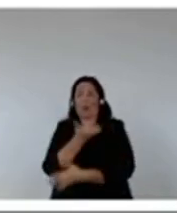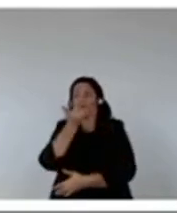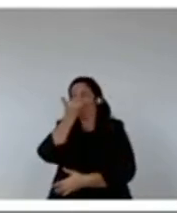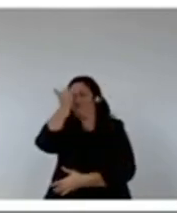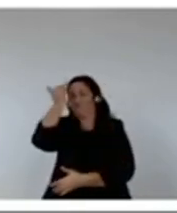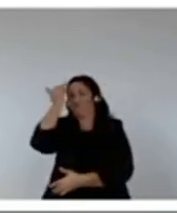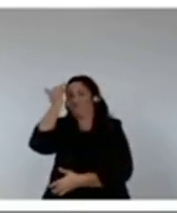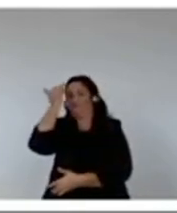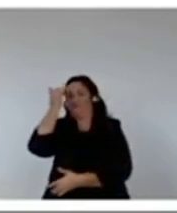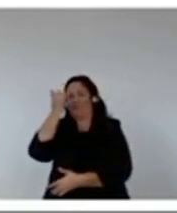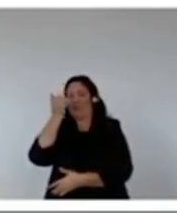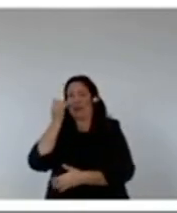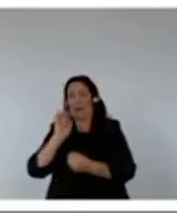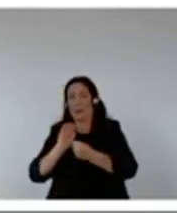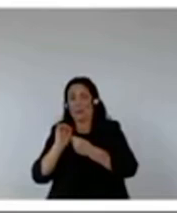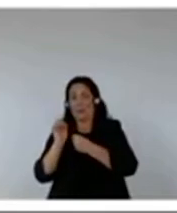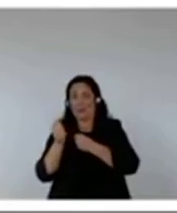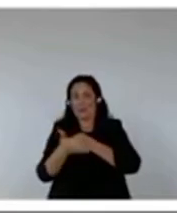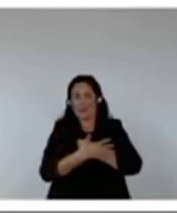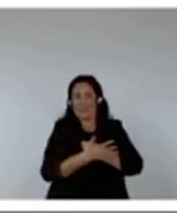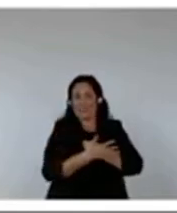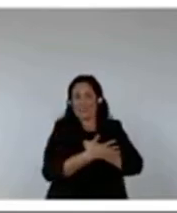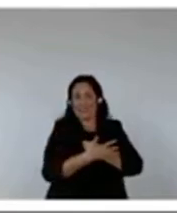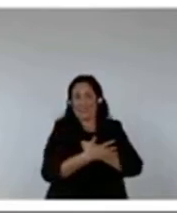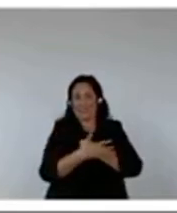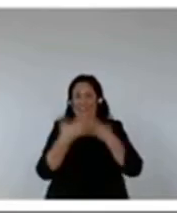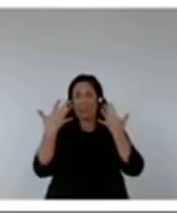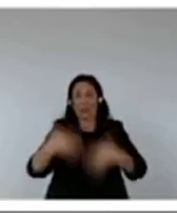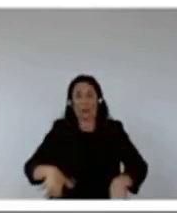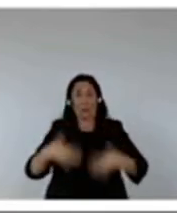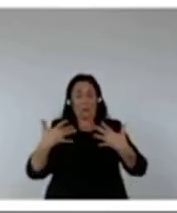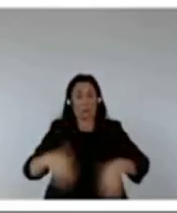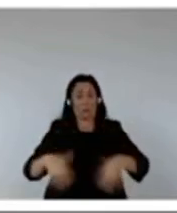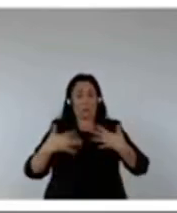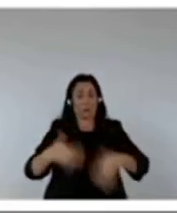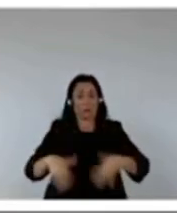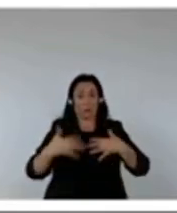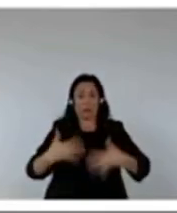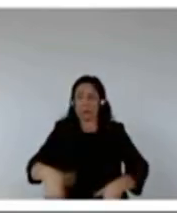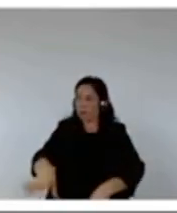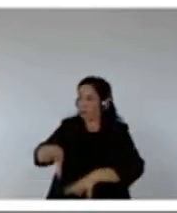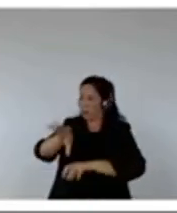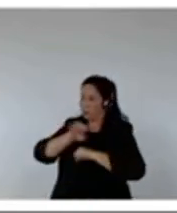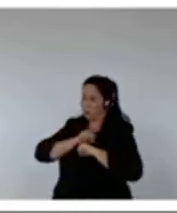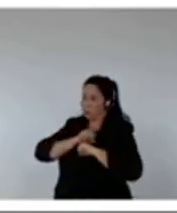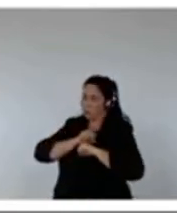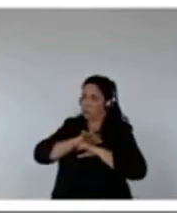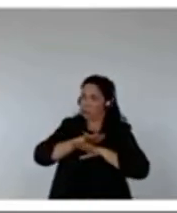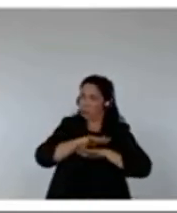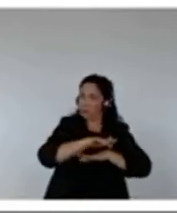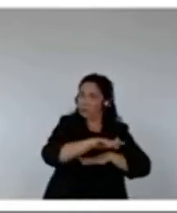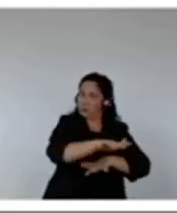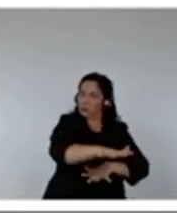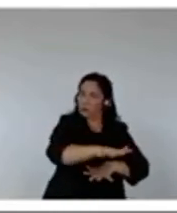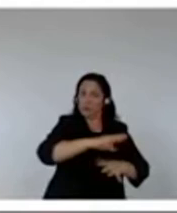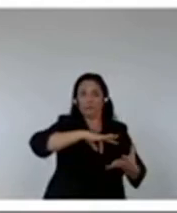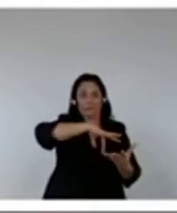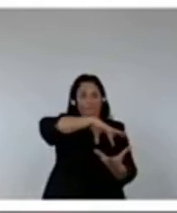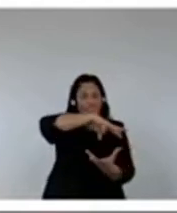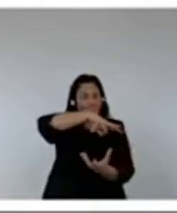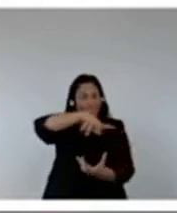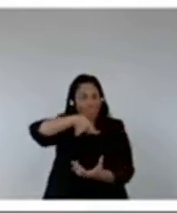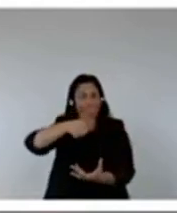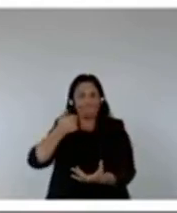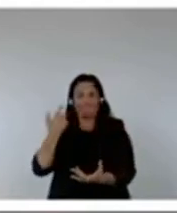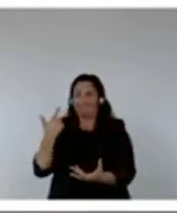chegou chegando, né? Ele chegou interferindo, ele chegou contaminando o mundo inteiro, e a gente foi descobrindo, a